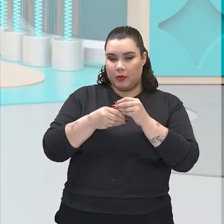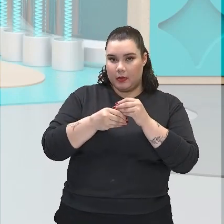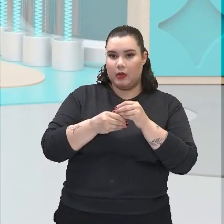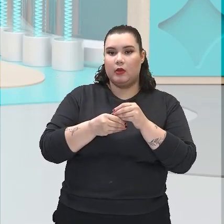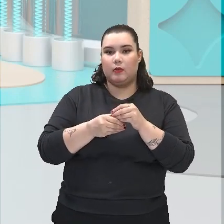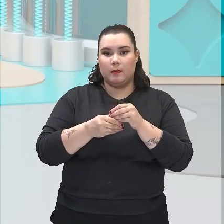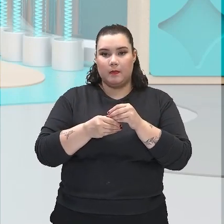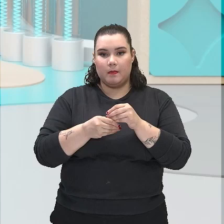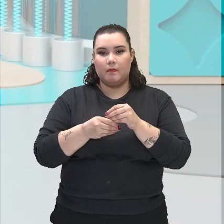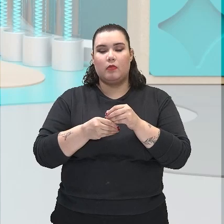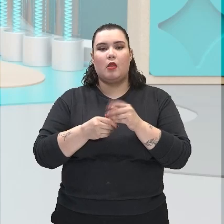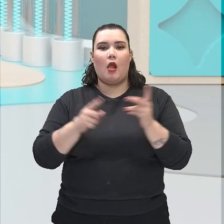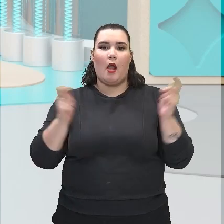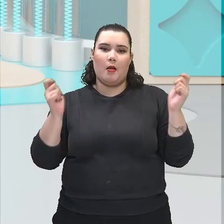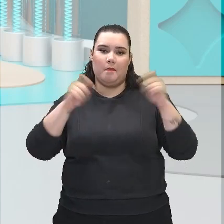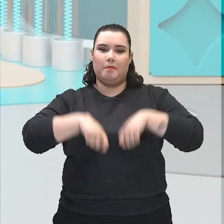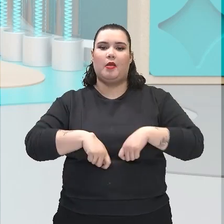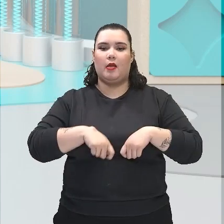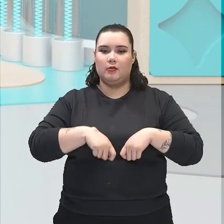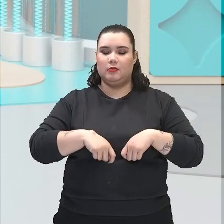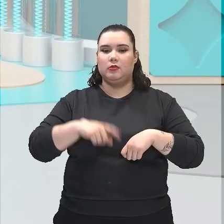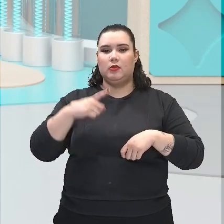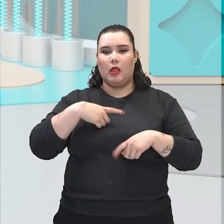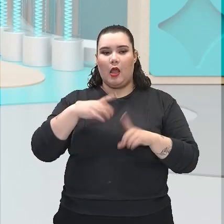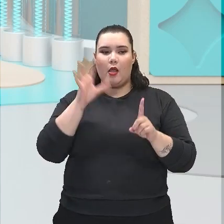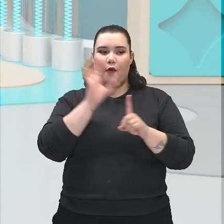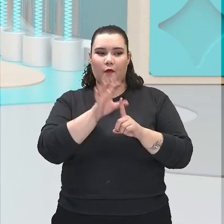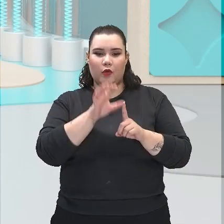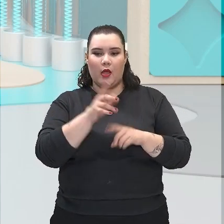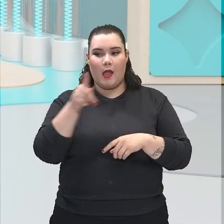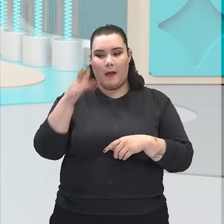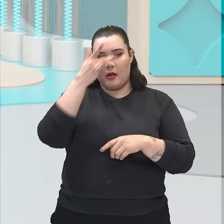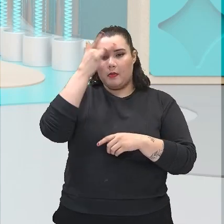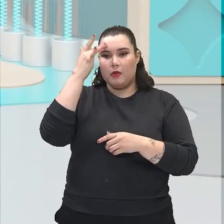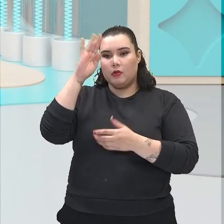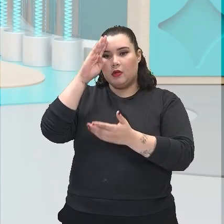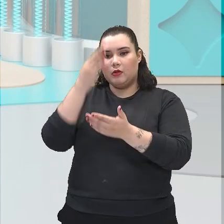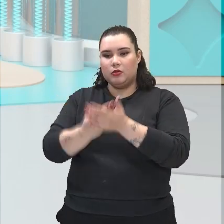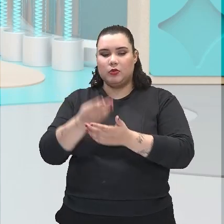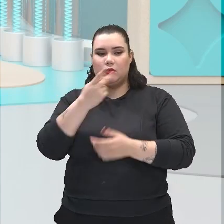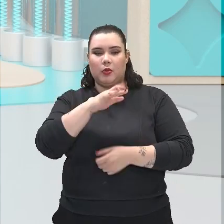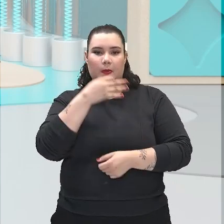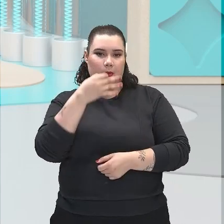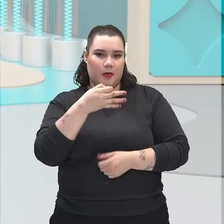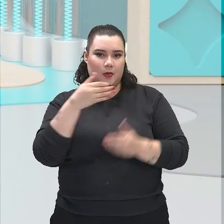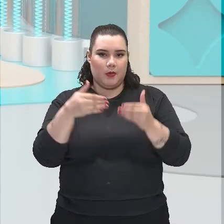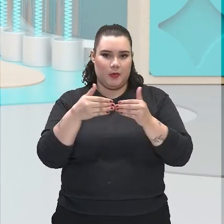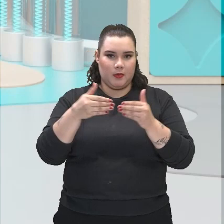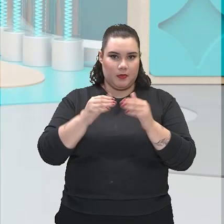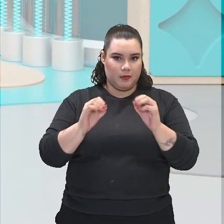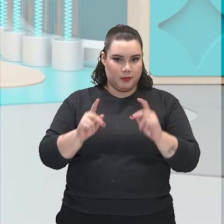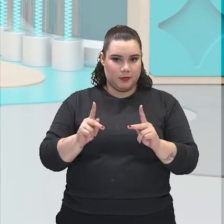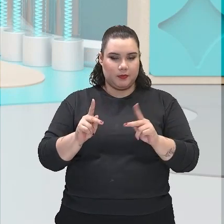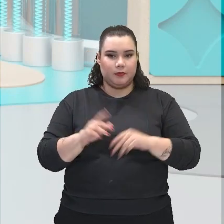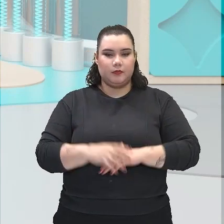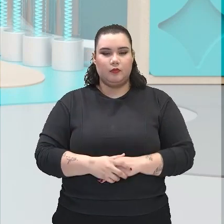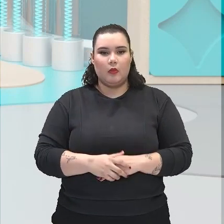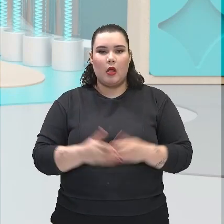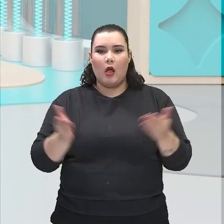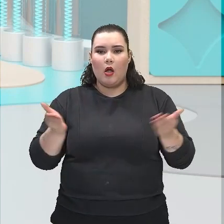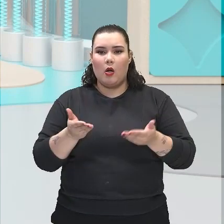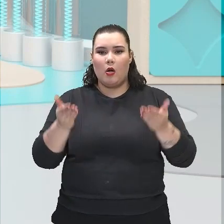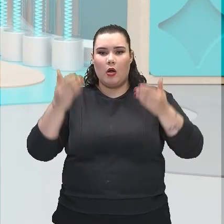mais capacidade você vai ter de convencer outra pessoa sobre o seu ponto de vista, ok? Agora vamos